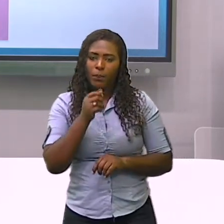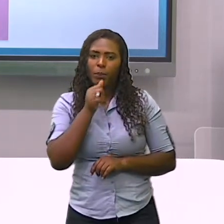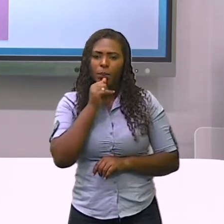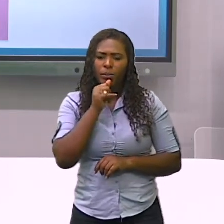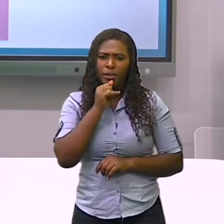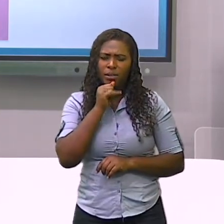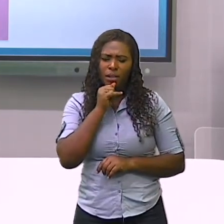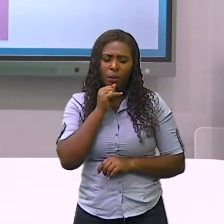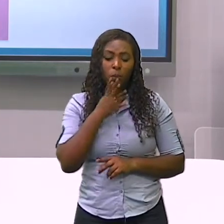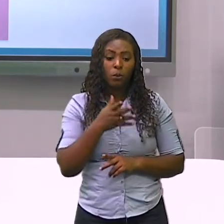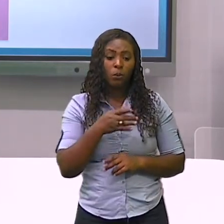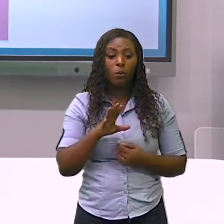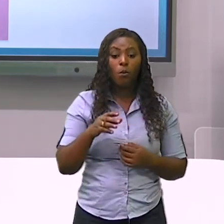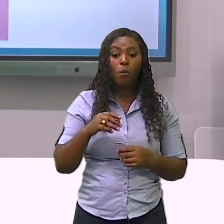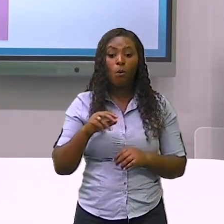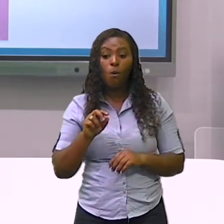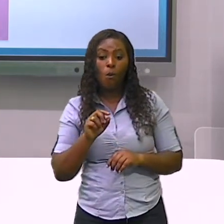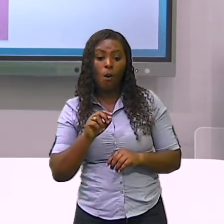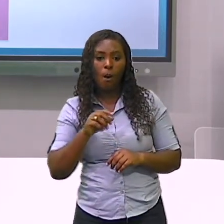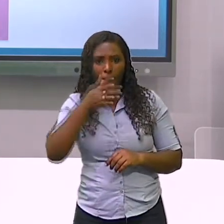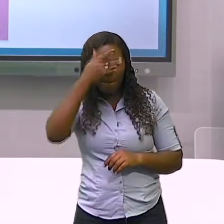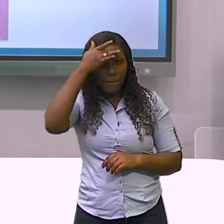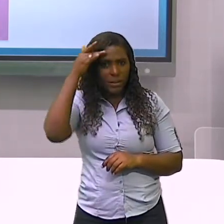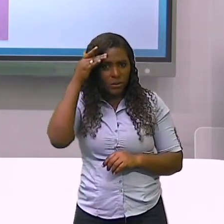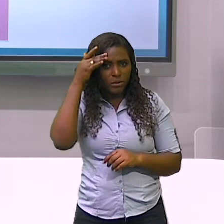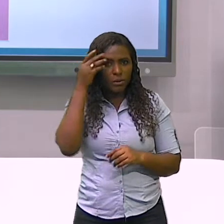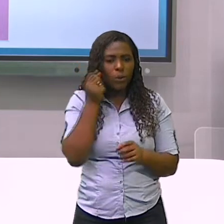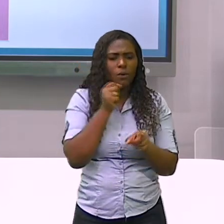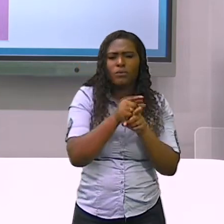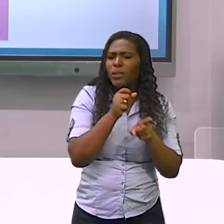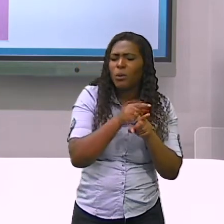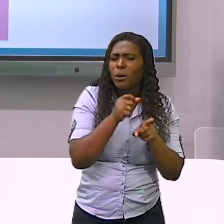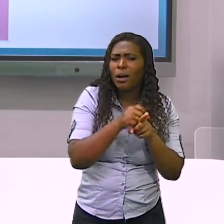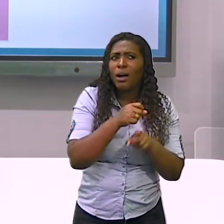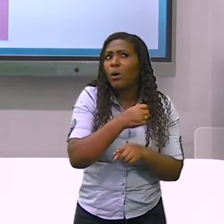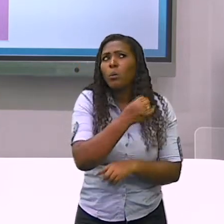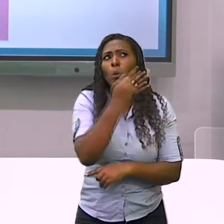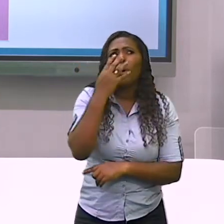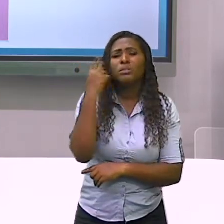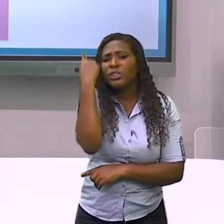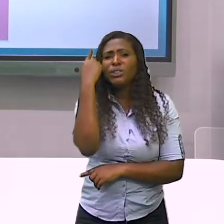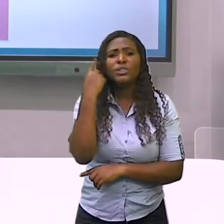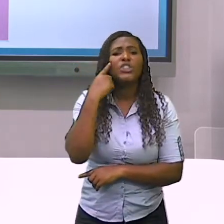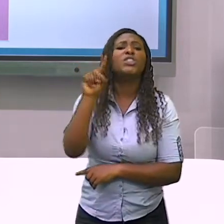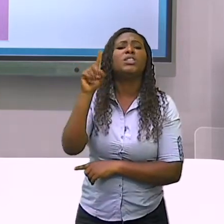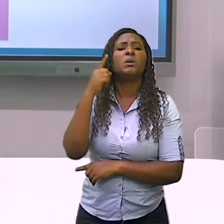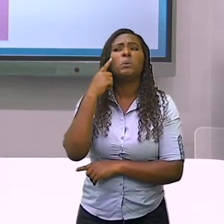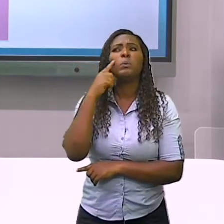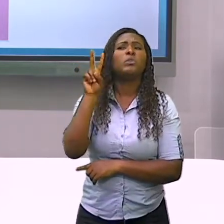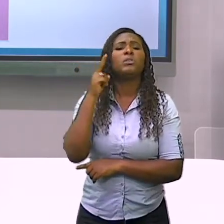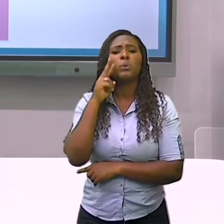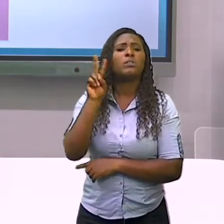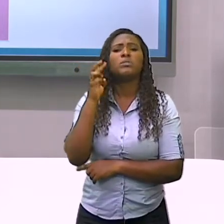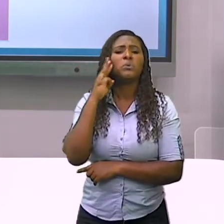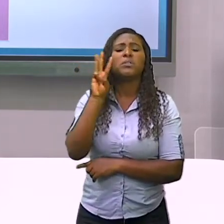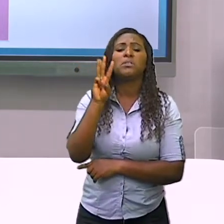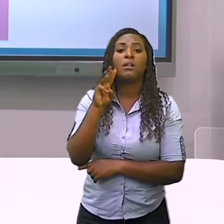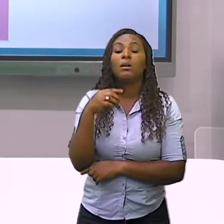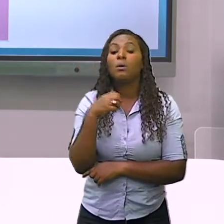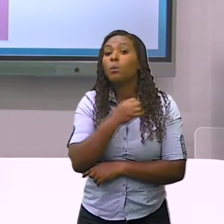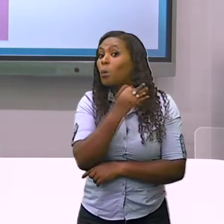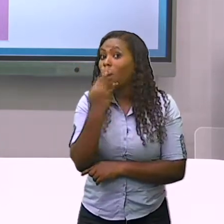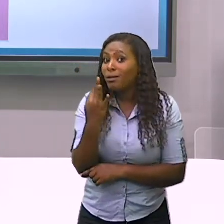loja vai depender da quantidade de dias que essa pessoa vai ficar com as